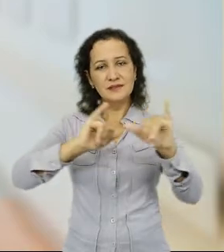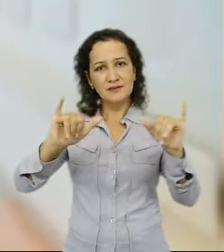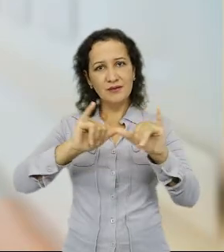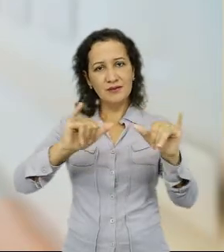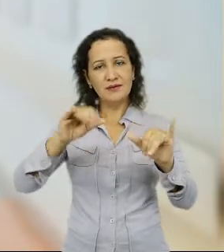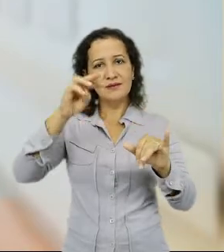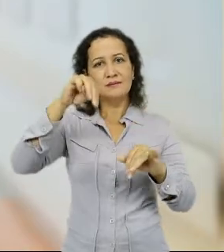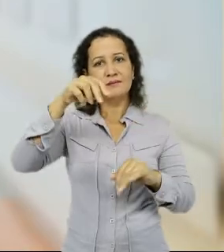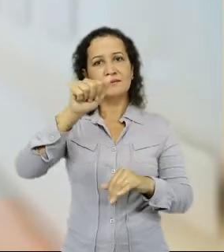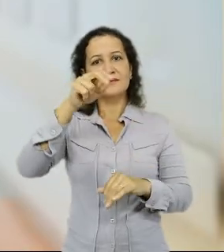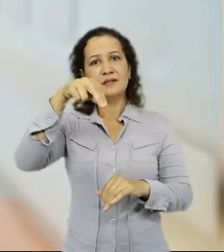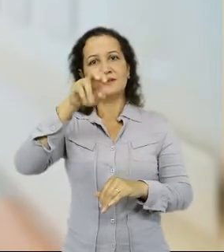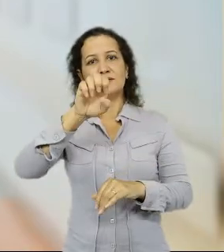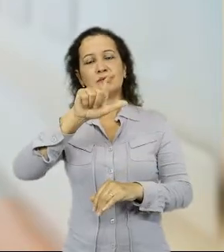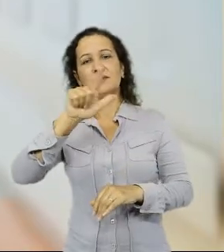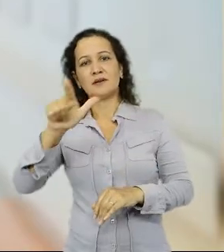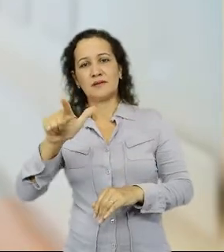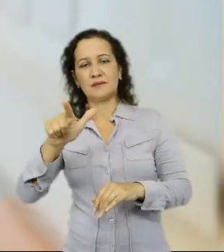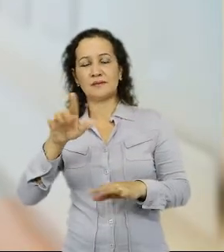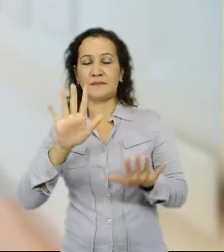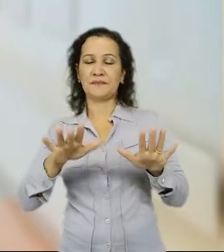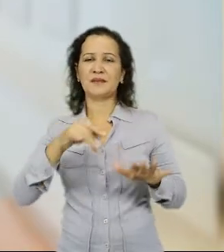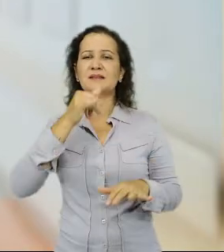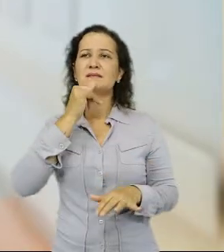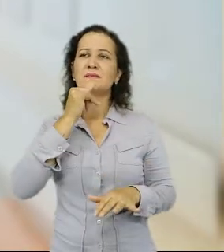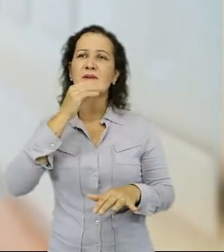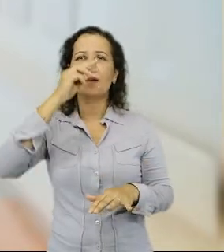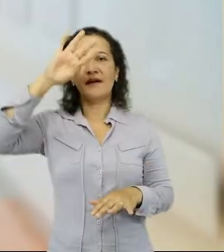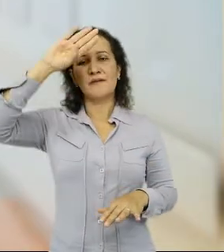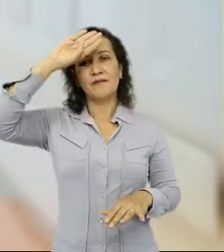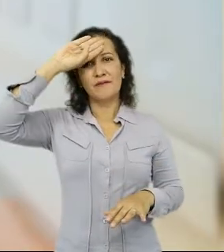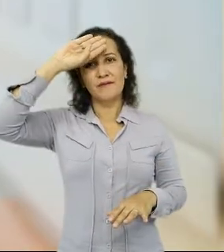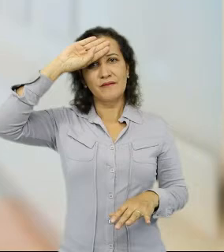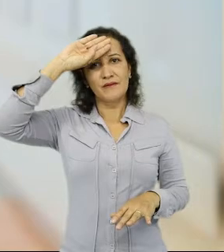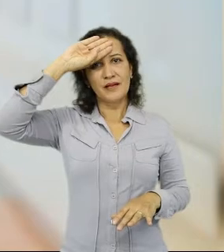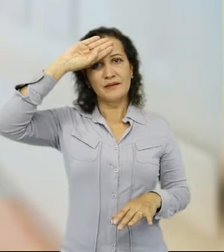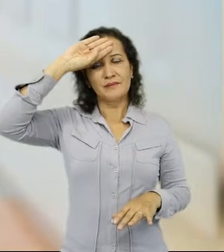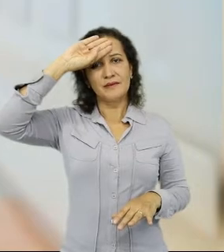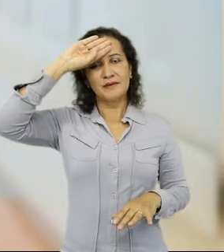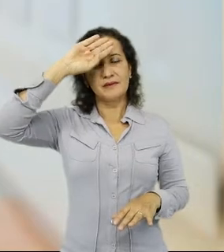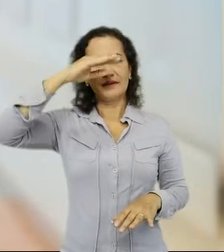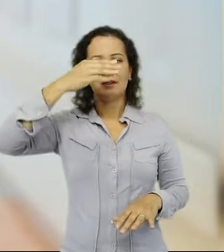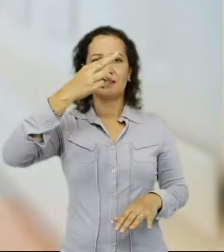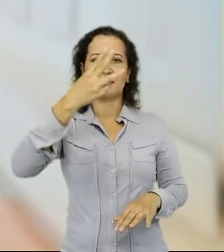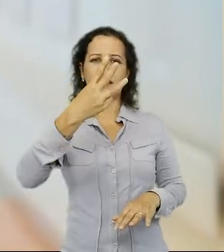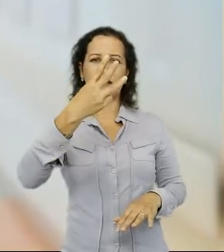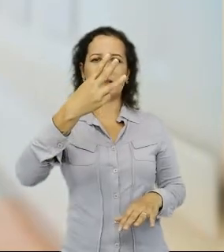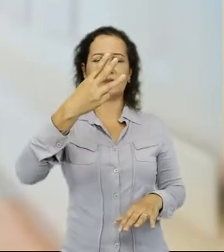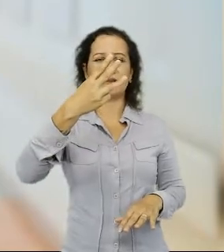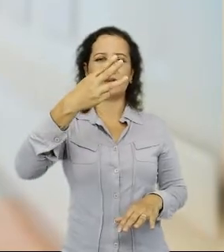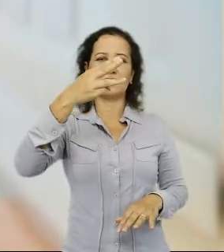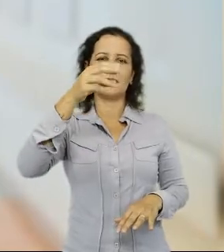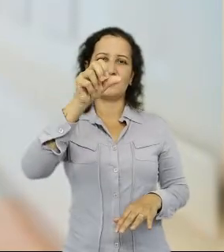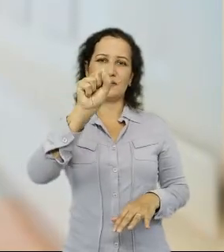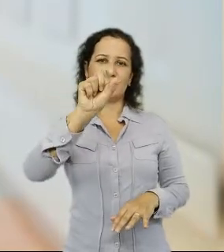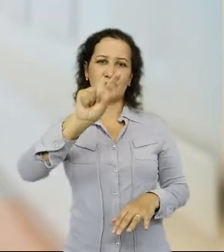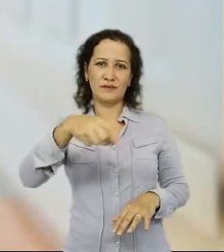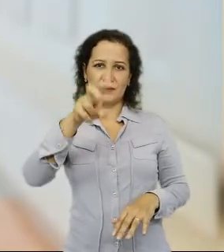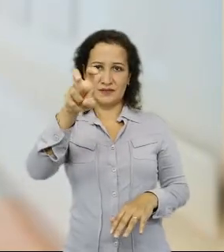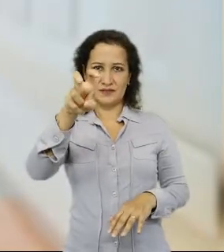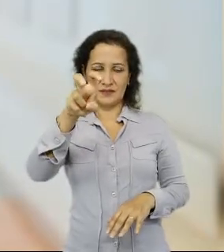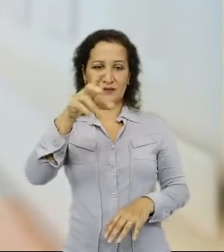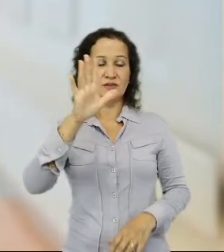contraindicações. A ocorrência de febre acima de 38,5 graus Celsius após a administração de